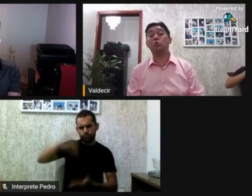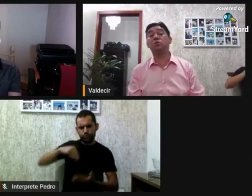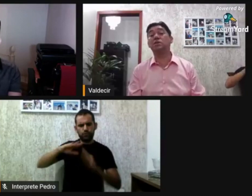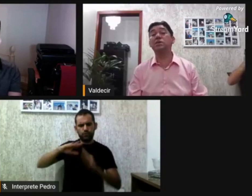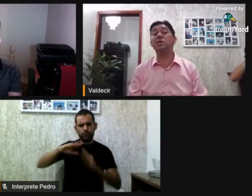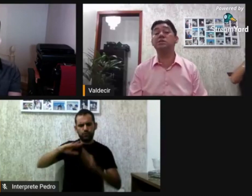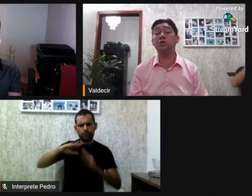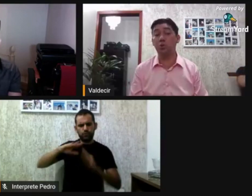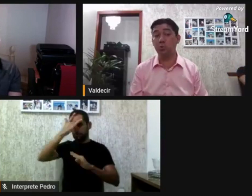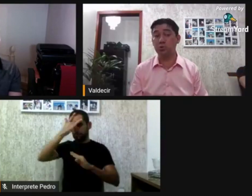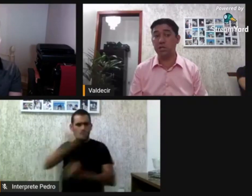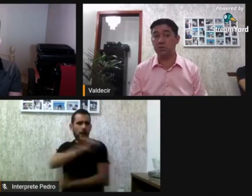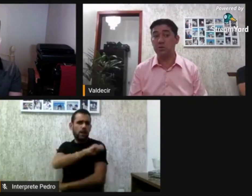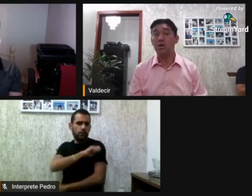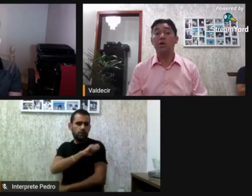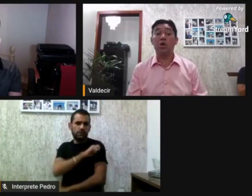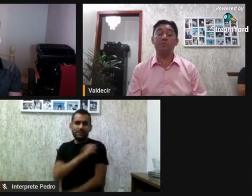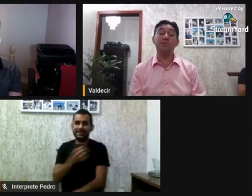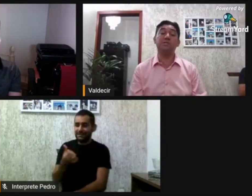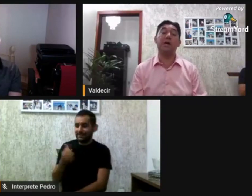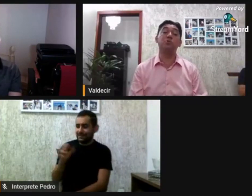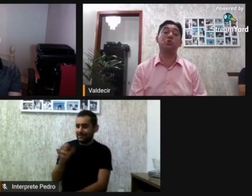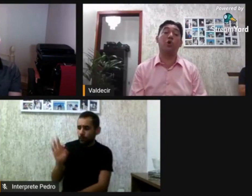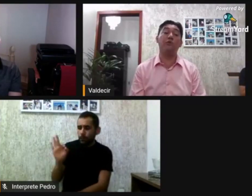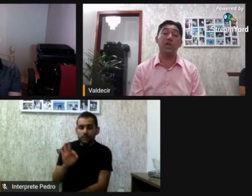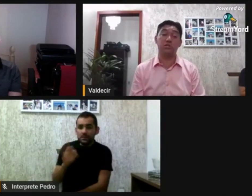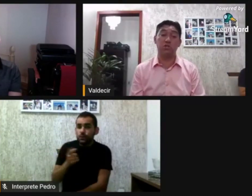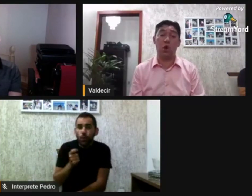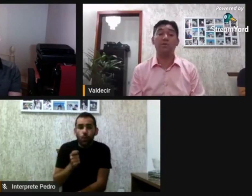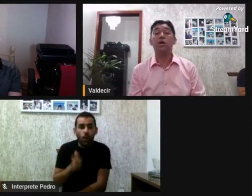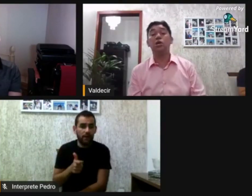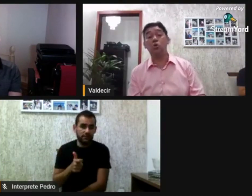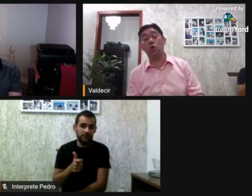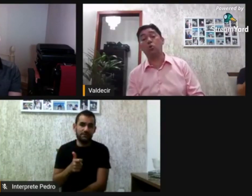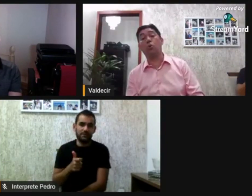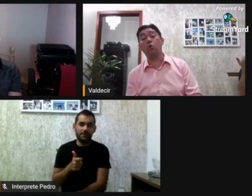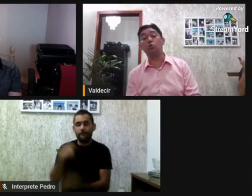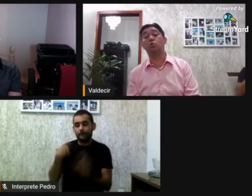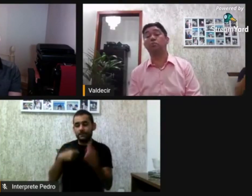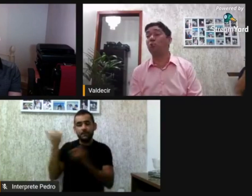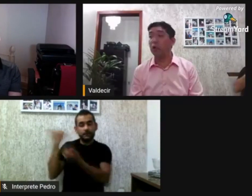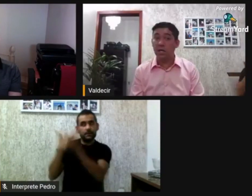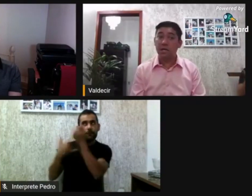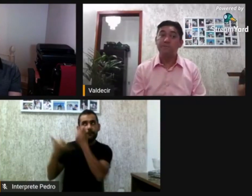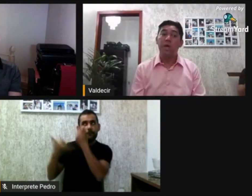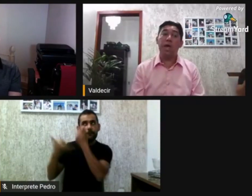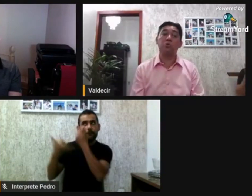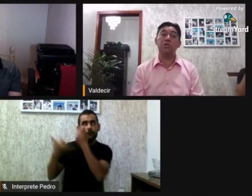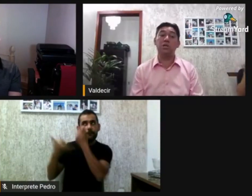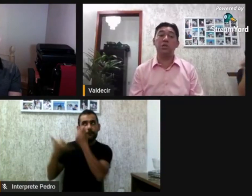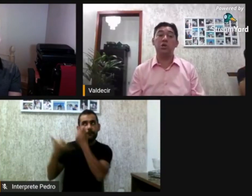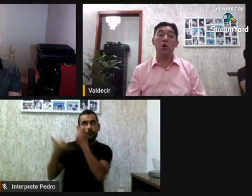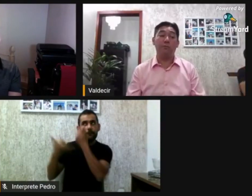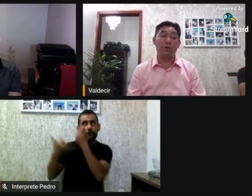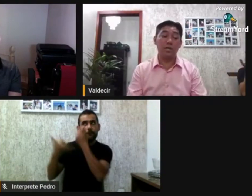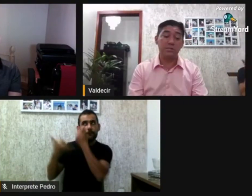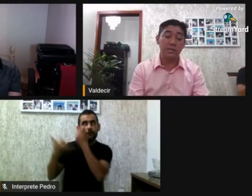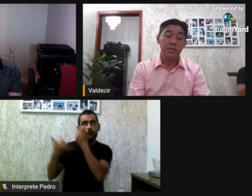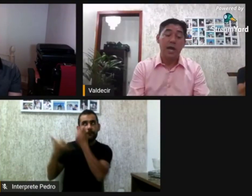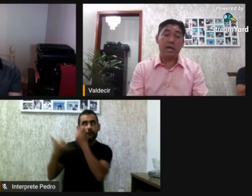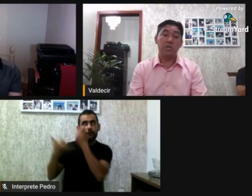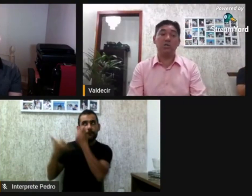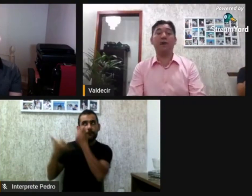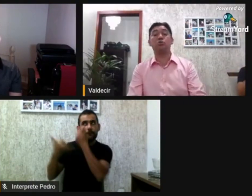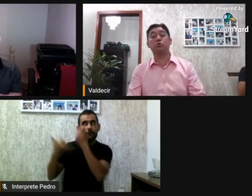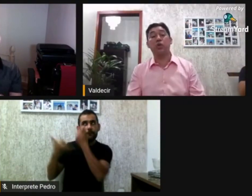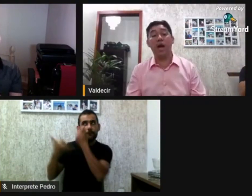município perto de 65%. Isso. Nós precisamos ouvir esses jovens. E o que eu ouço por aí é o seguinte: ô